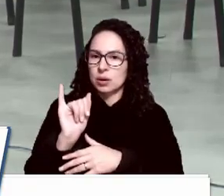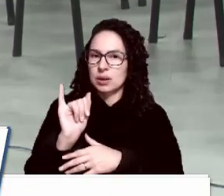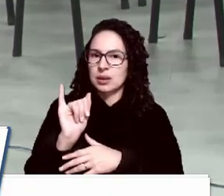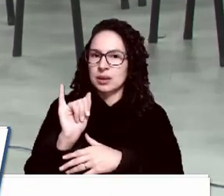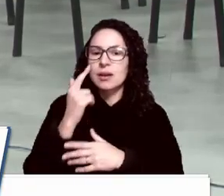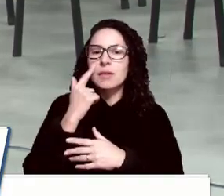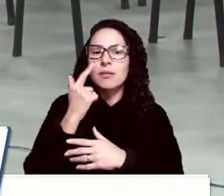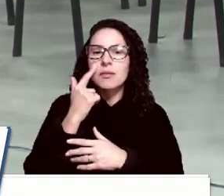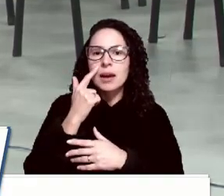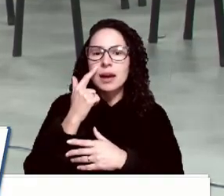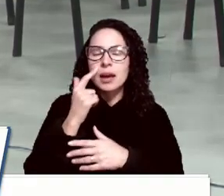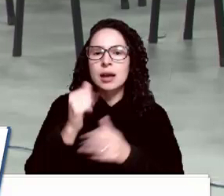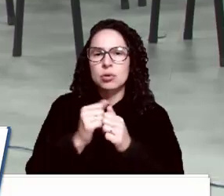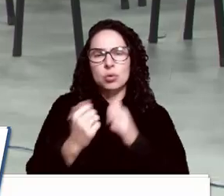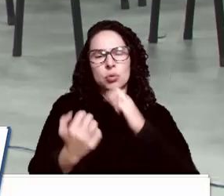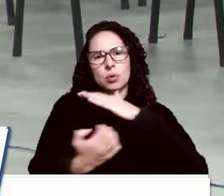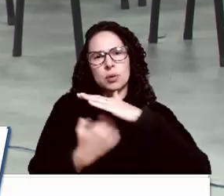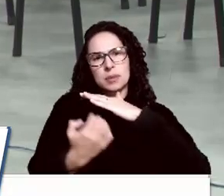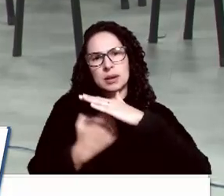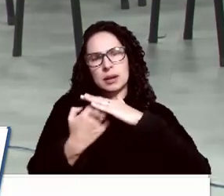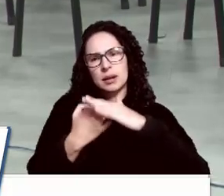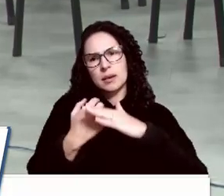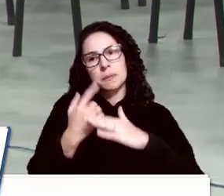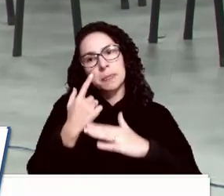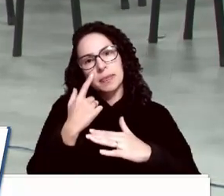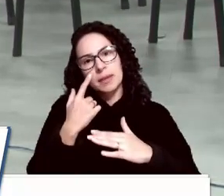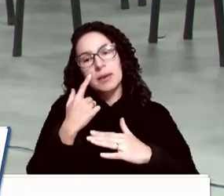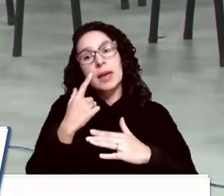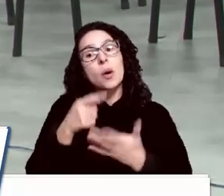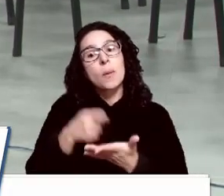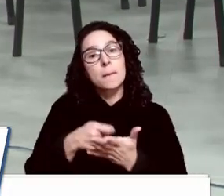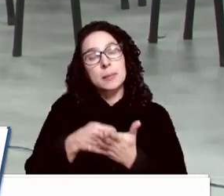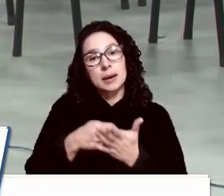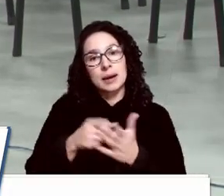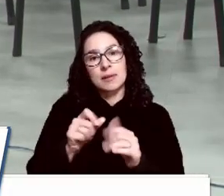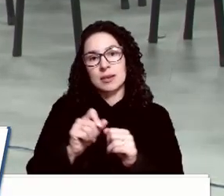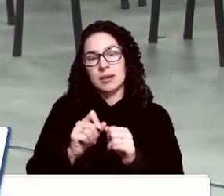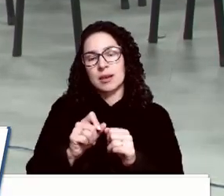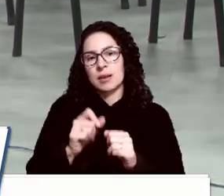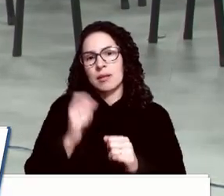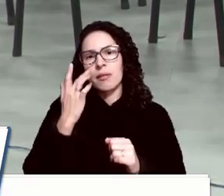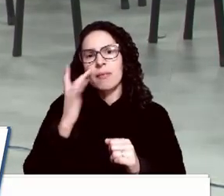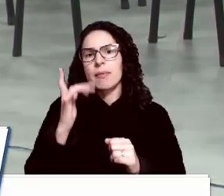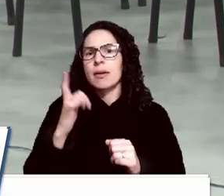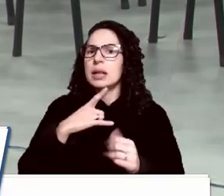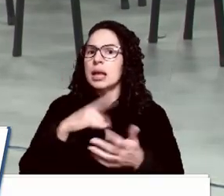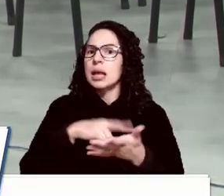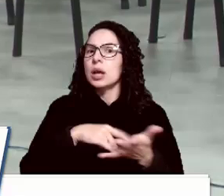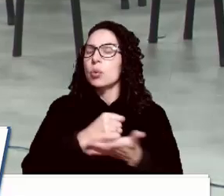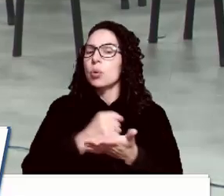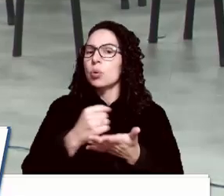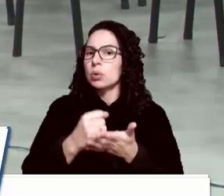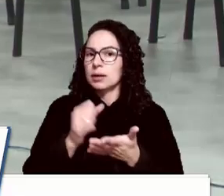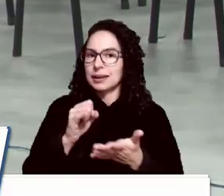verificar junto à empresa. Não é uma possibilidade, porque tem que ser feito. Mas eu não sei se isso está no contrato. Se estiver no